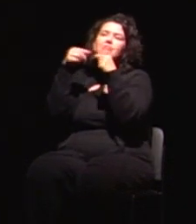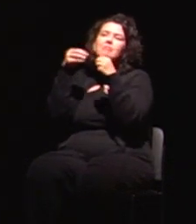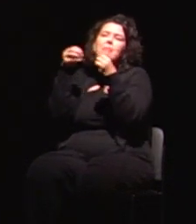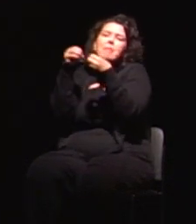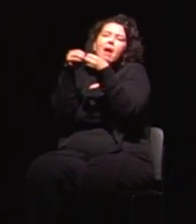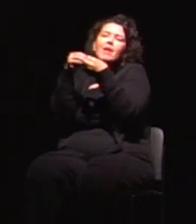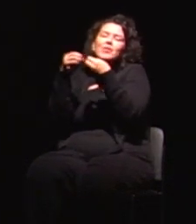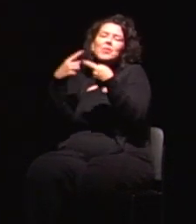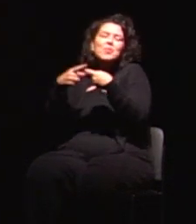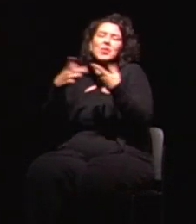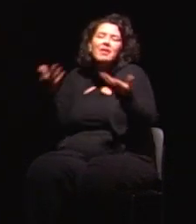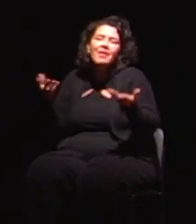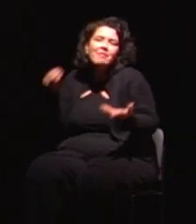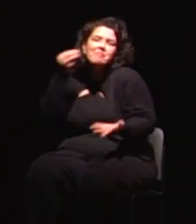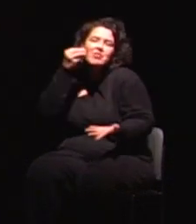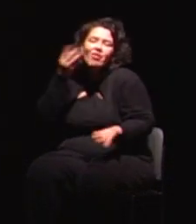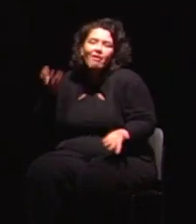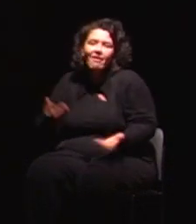Então,